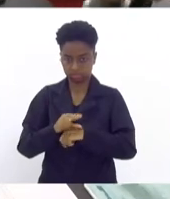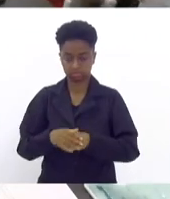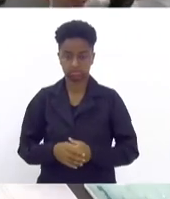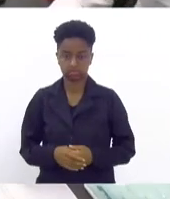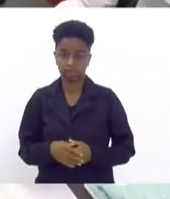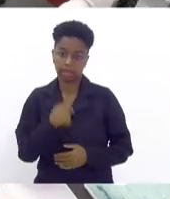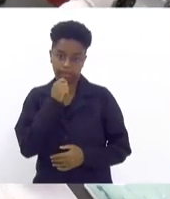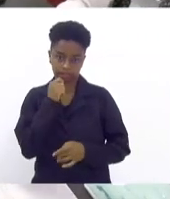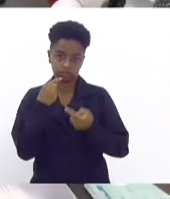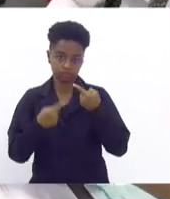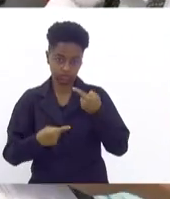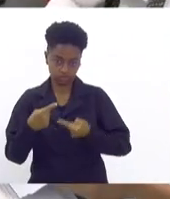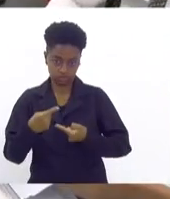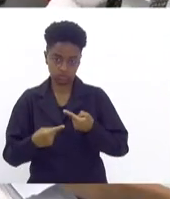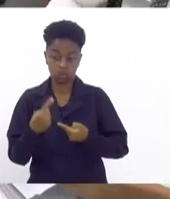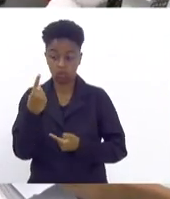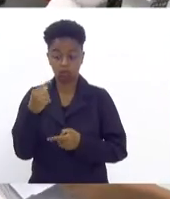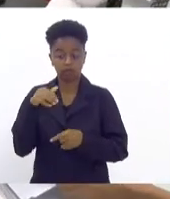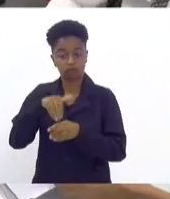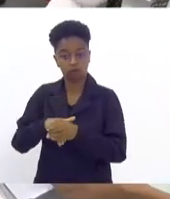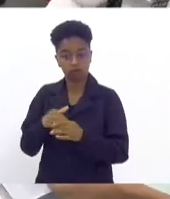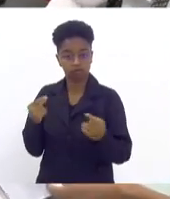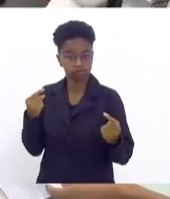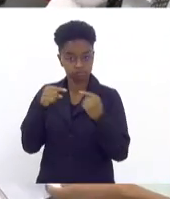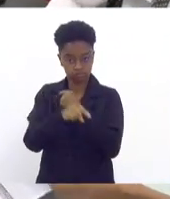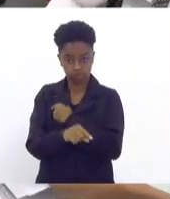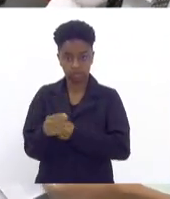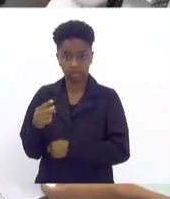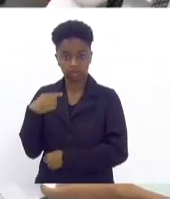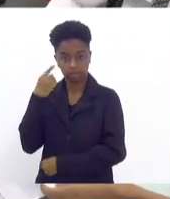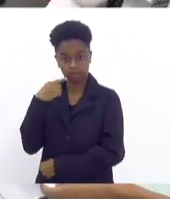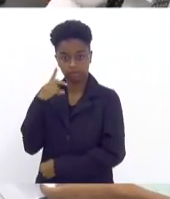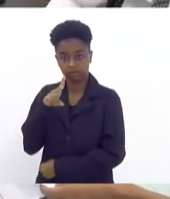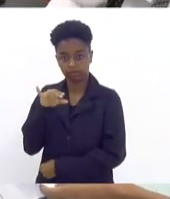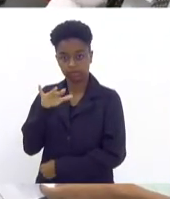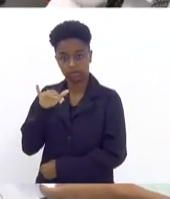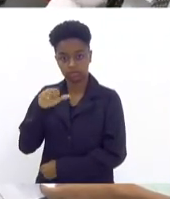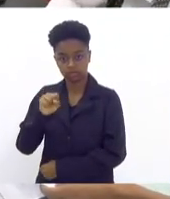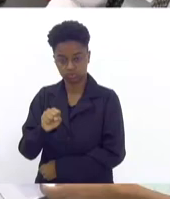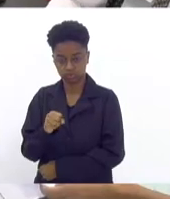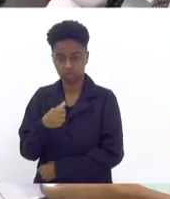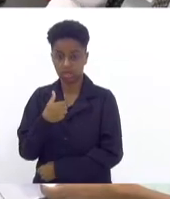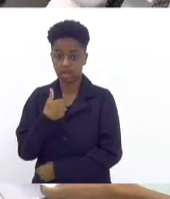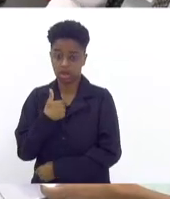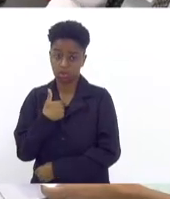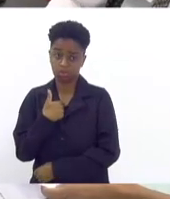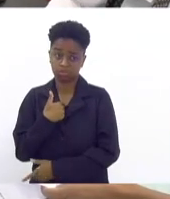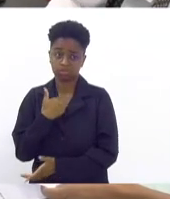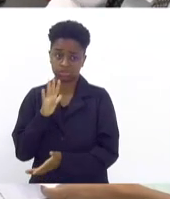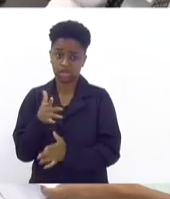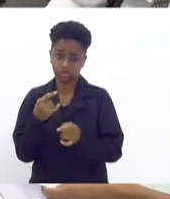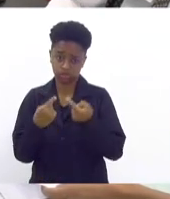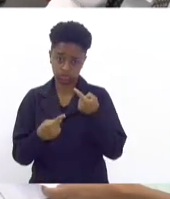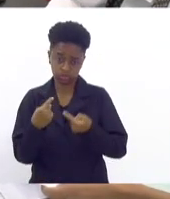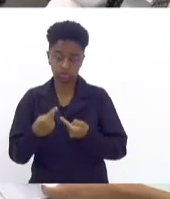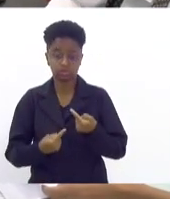Ainda em discussão, voto divergente, deputado Vinícius Cozzolino. Eu, embora já tenha discutido a matéria,